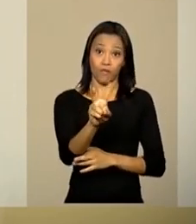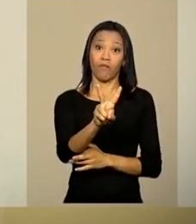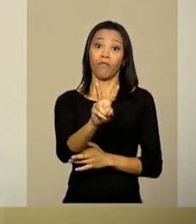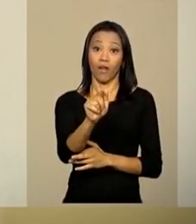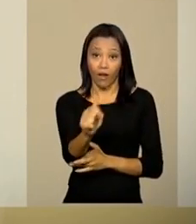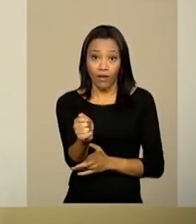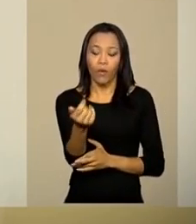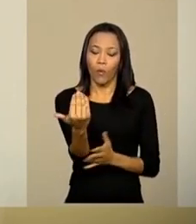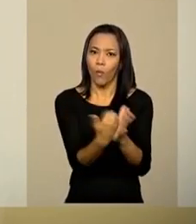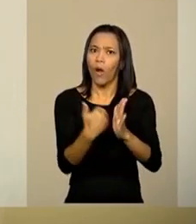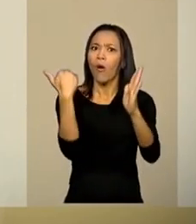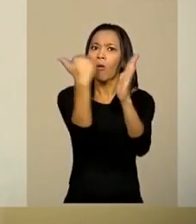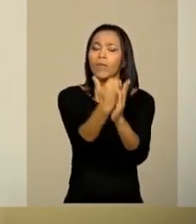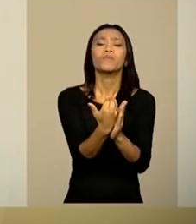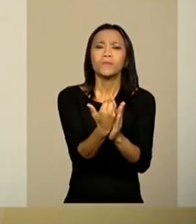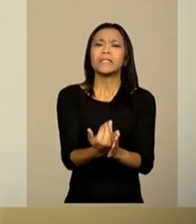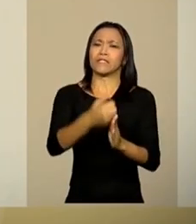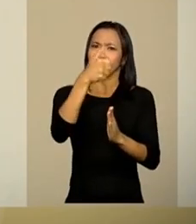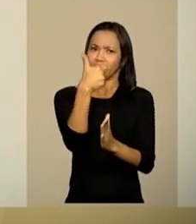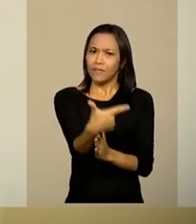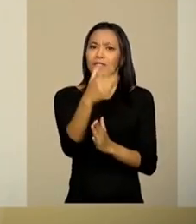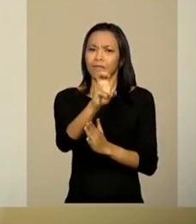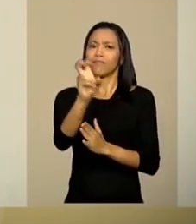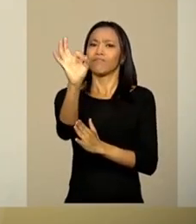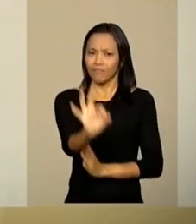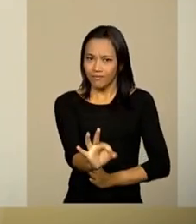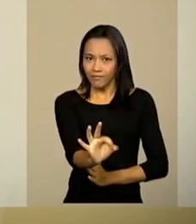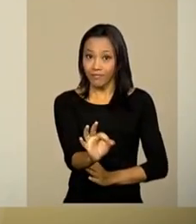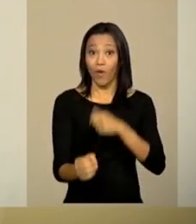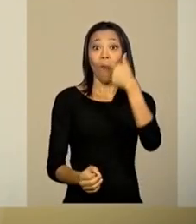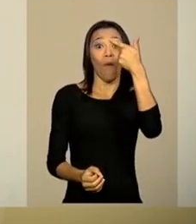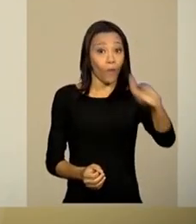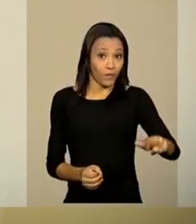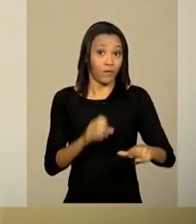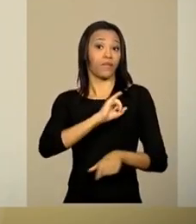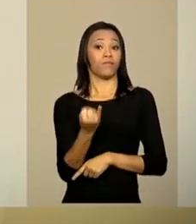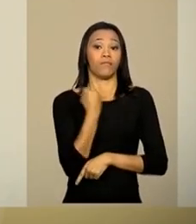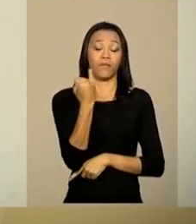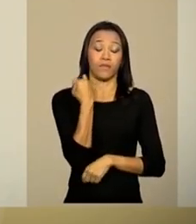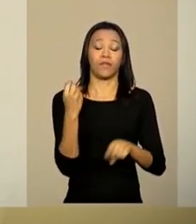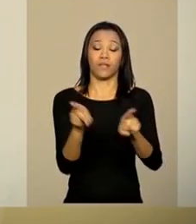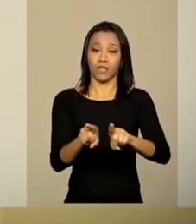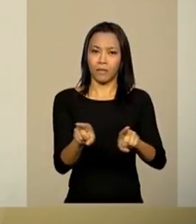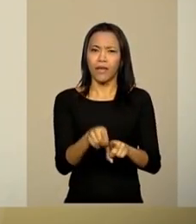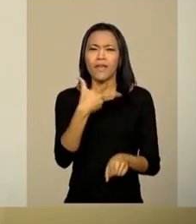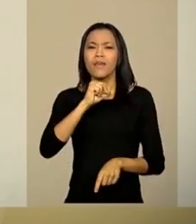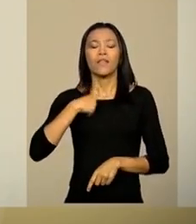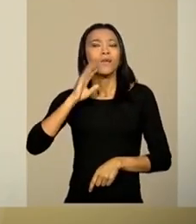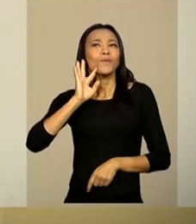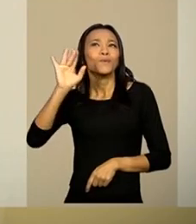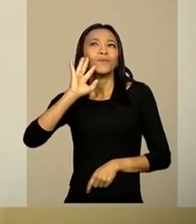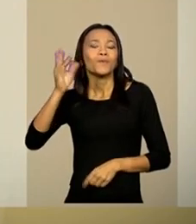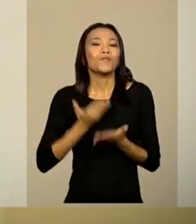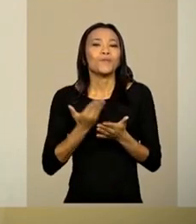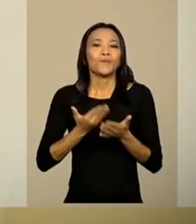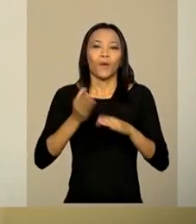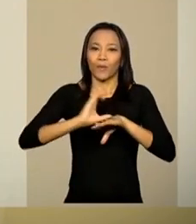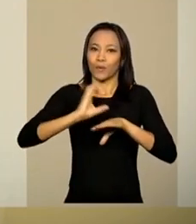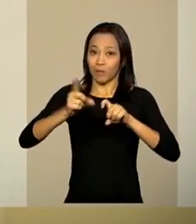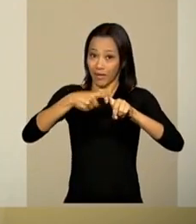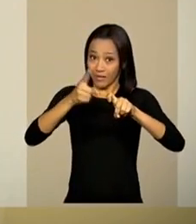seja, um aumento de 25%. Outra coisa importante, Max, quem tem o sonho de estudar medicina